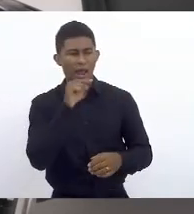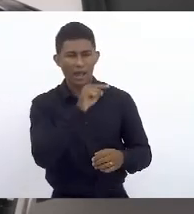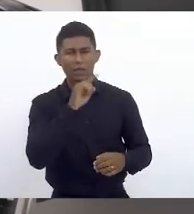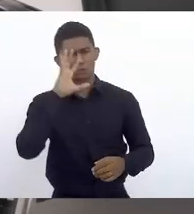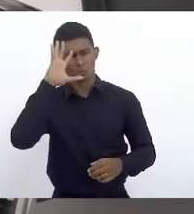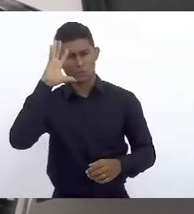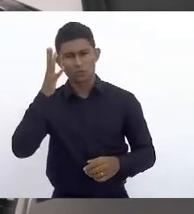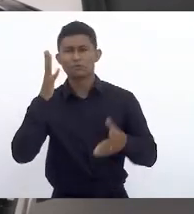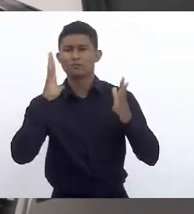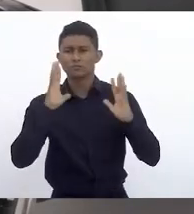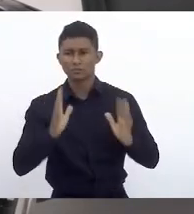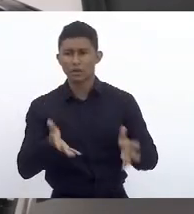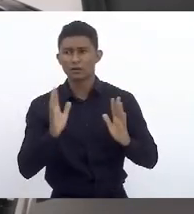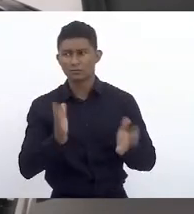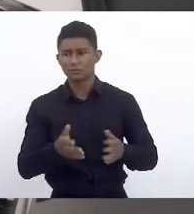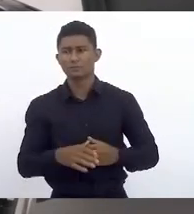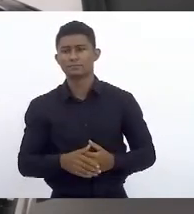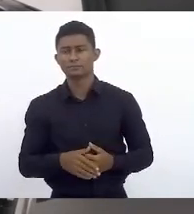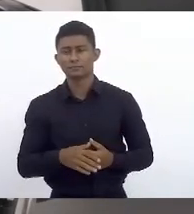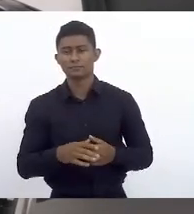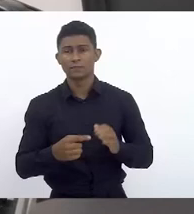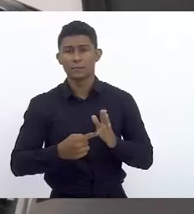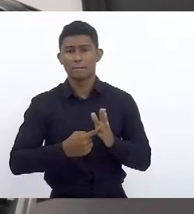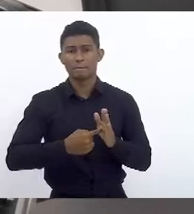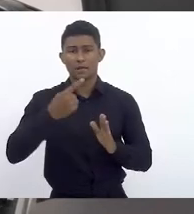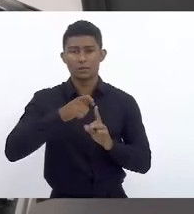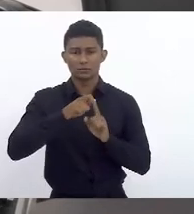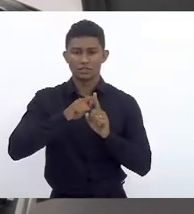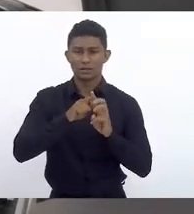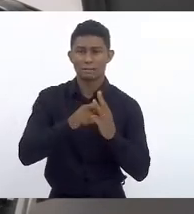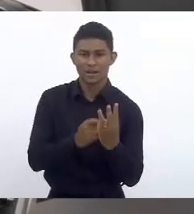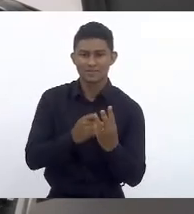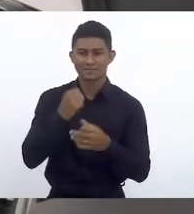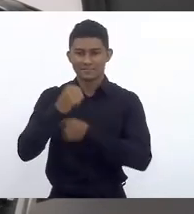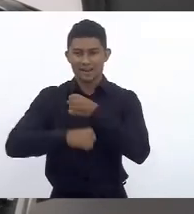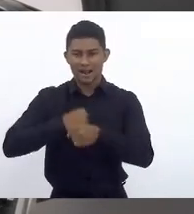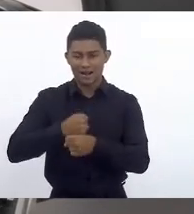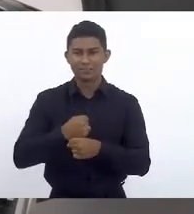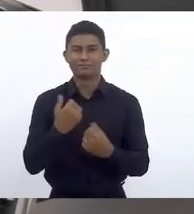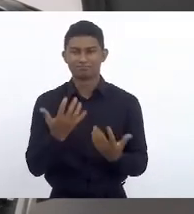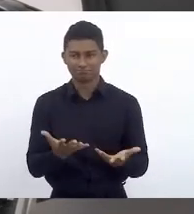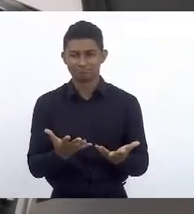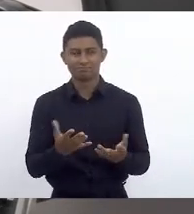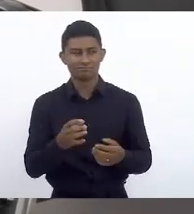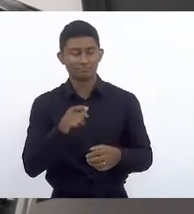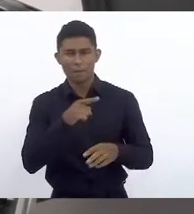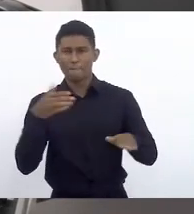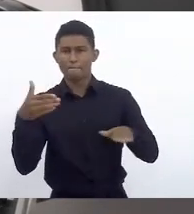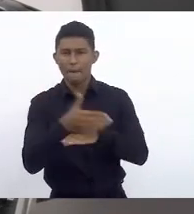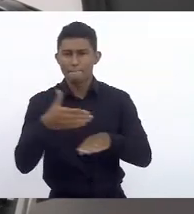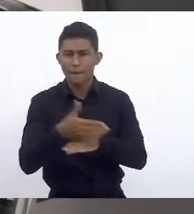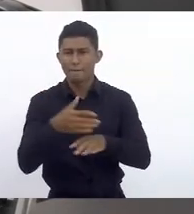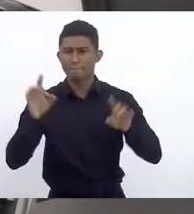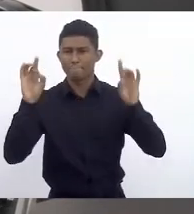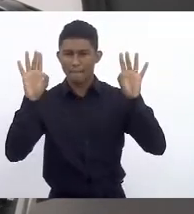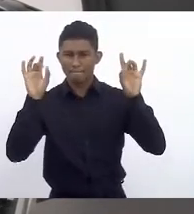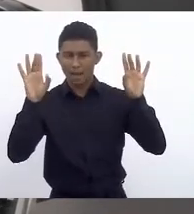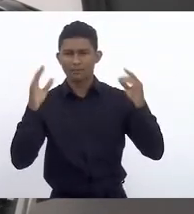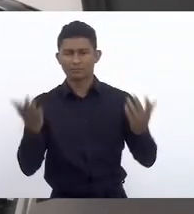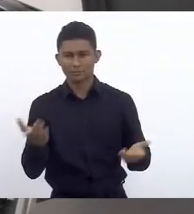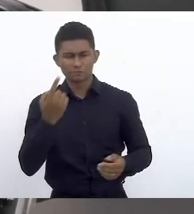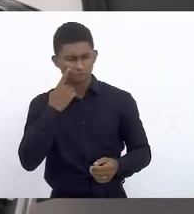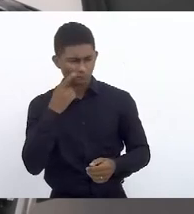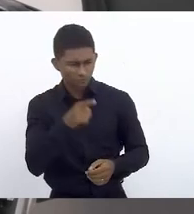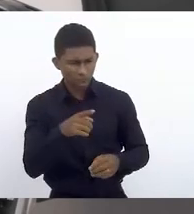partir do primeiro trimestre do ano em relação à participação especial. Quando você pega a participação especial, quando